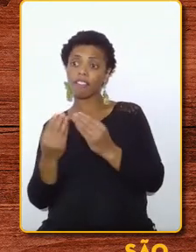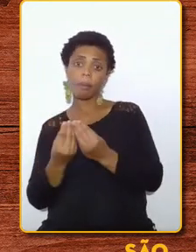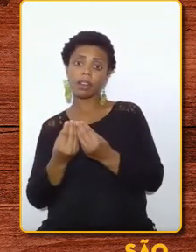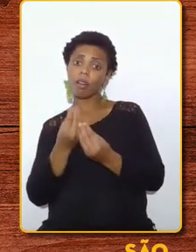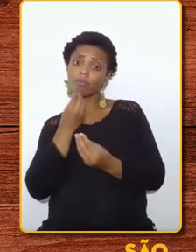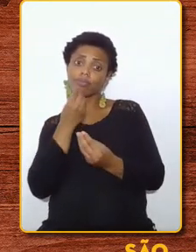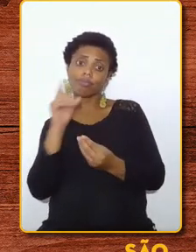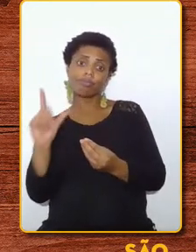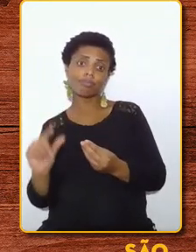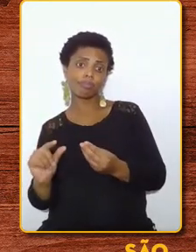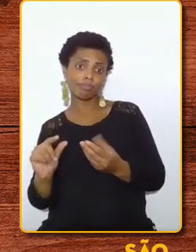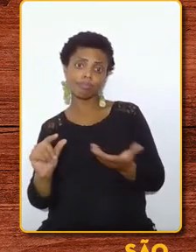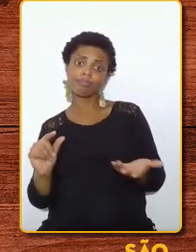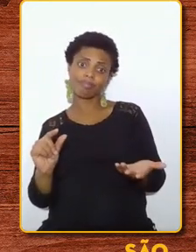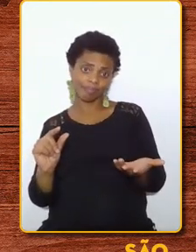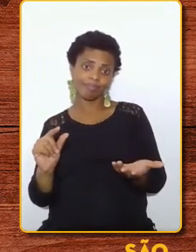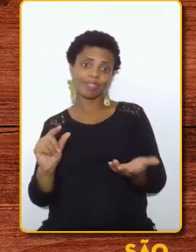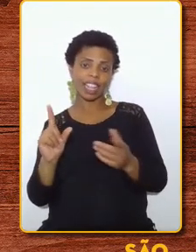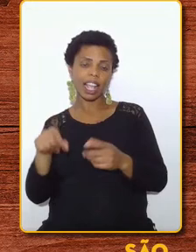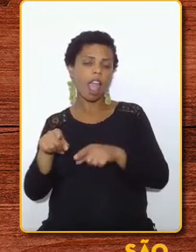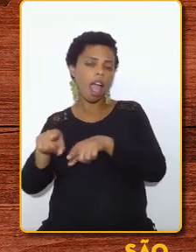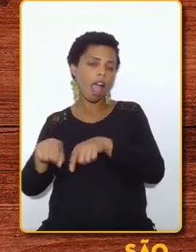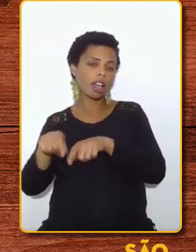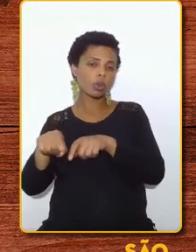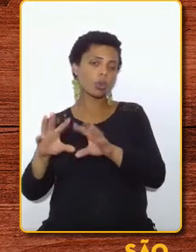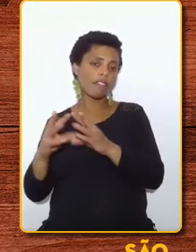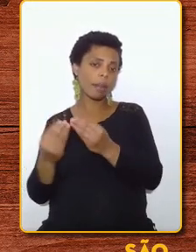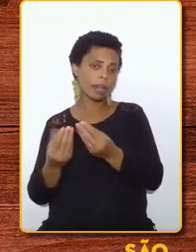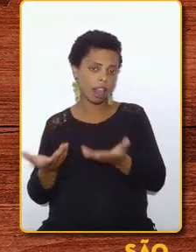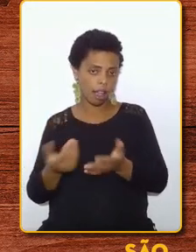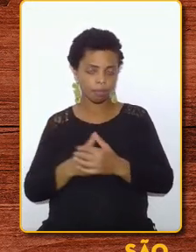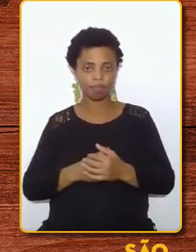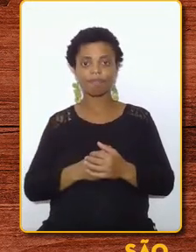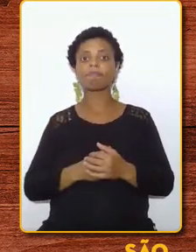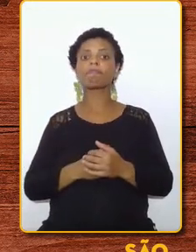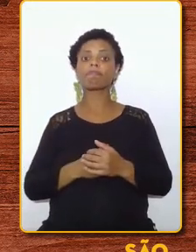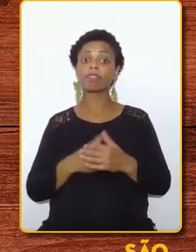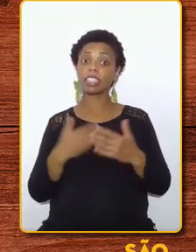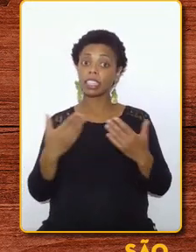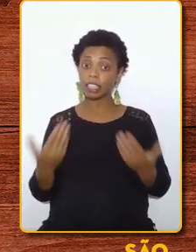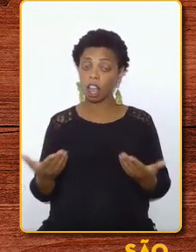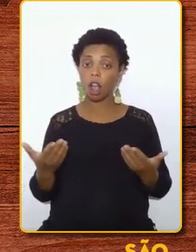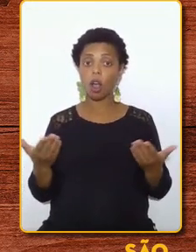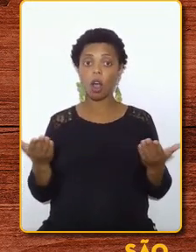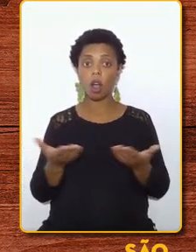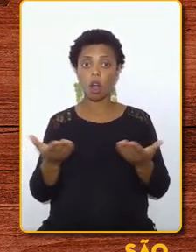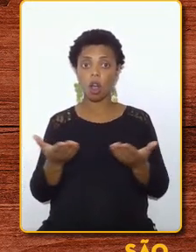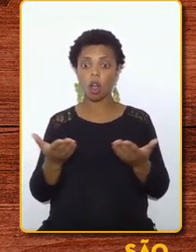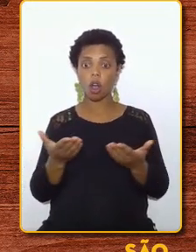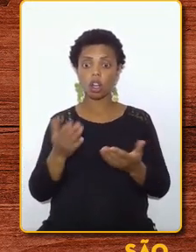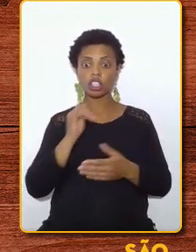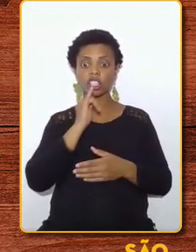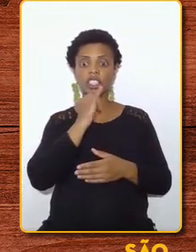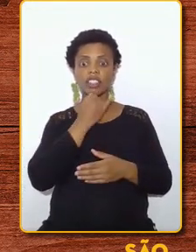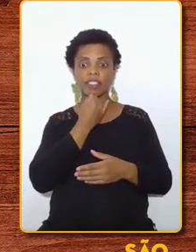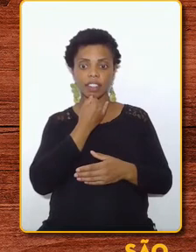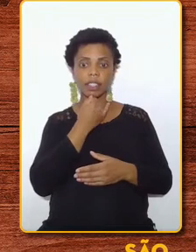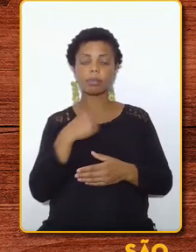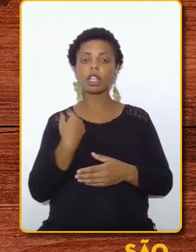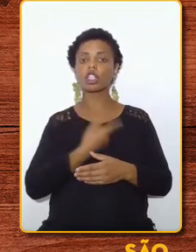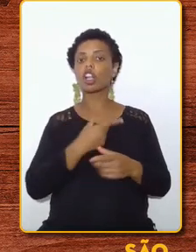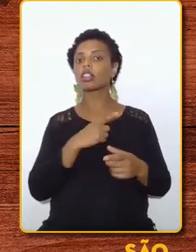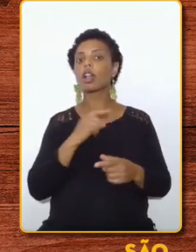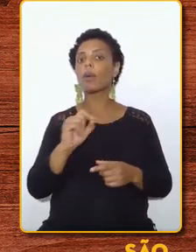ou da agricultura familiar. Hoje, infelizmente, o que nós temos é